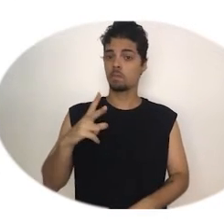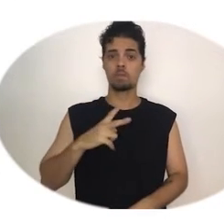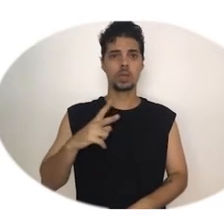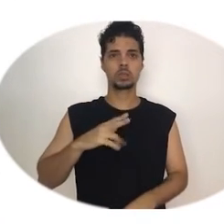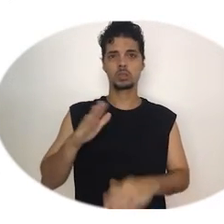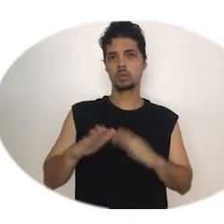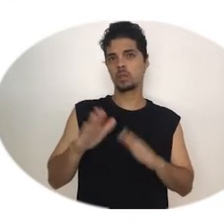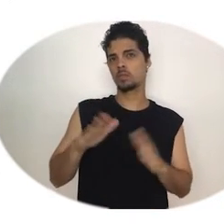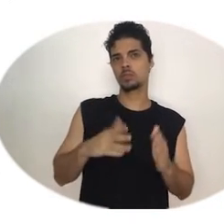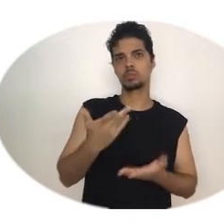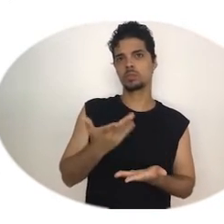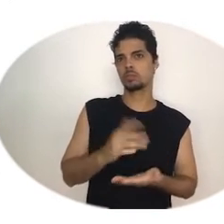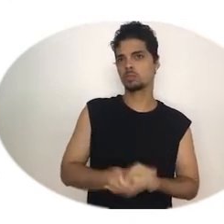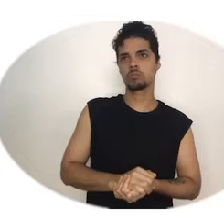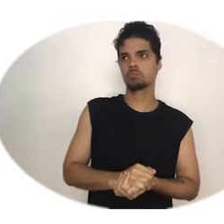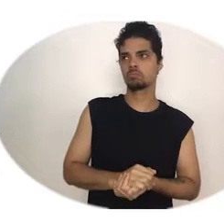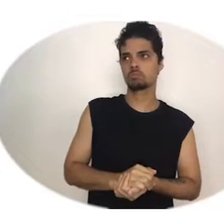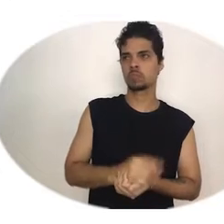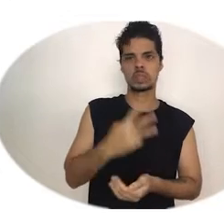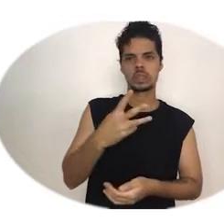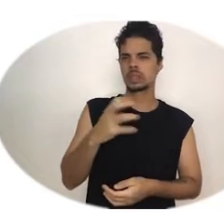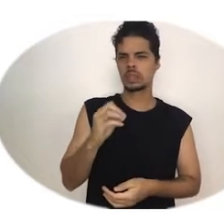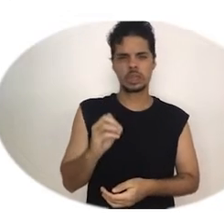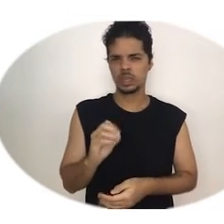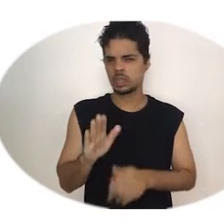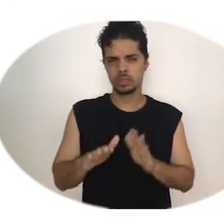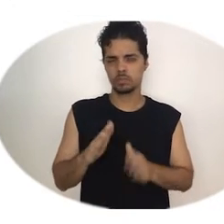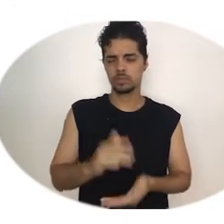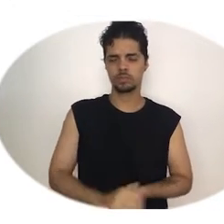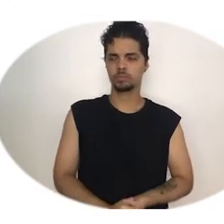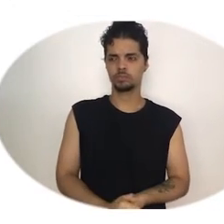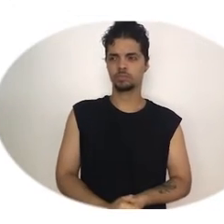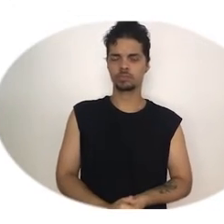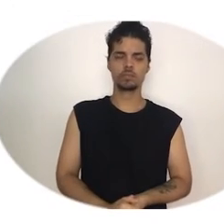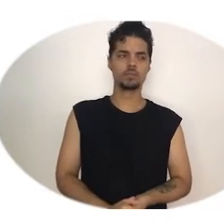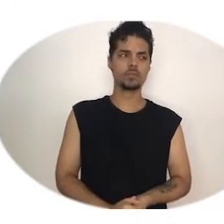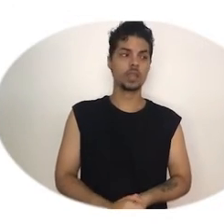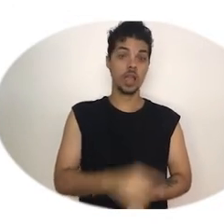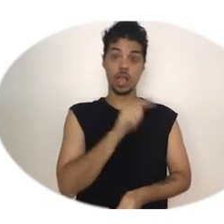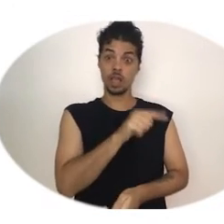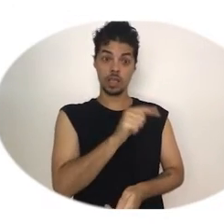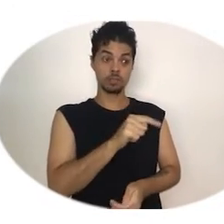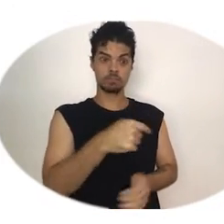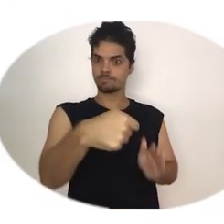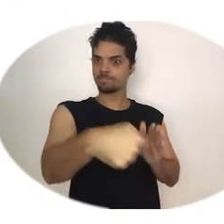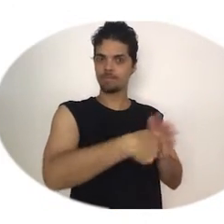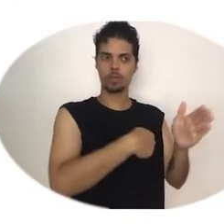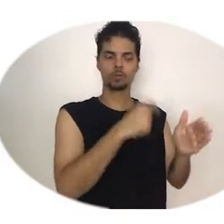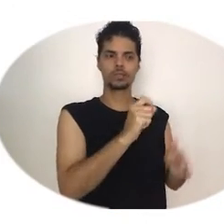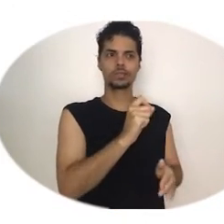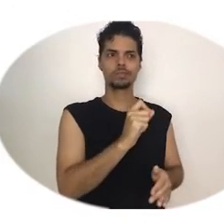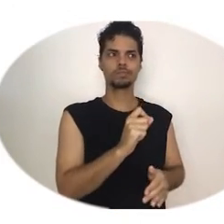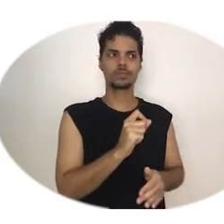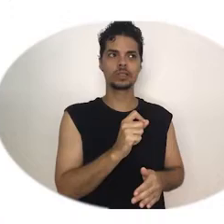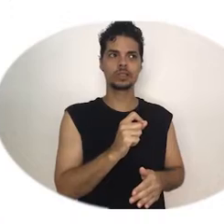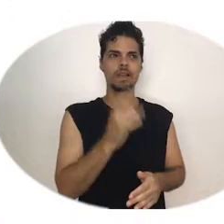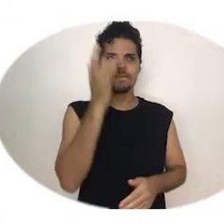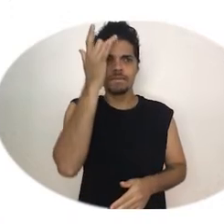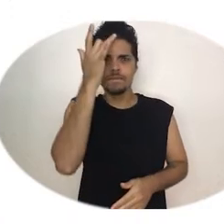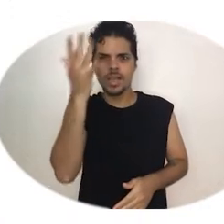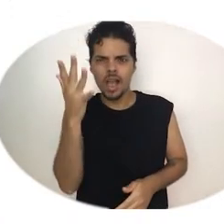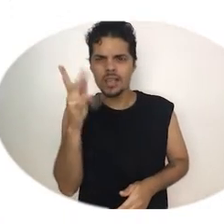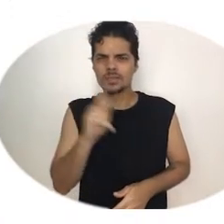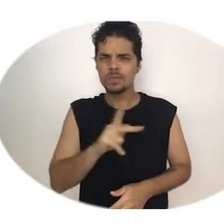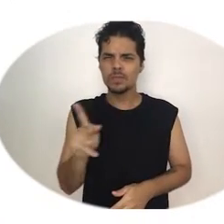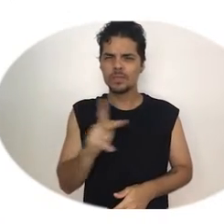Pergunta fácil e pergunta difícil essa, né? O que é para mim ser professora? É fácil no sentido de que, afinal de contas, é o